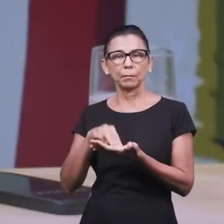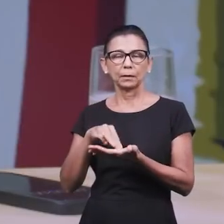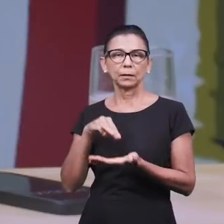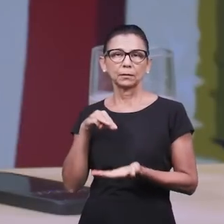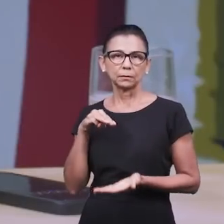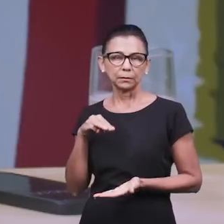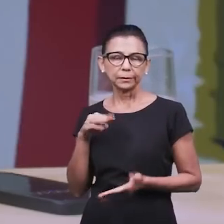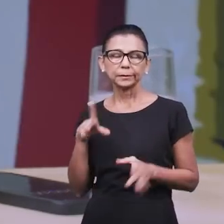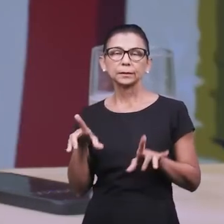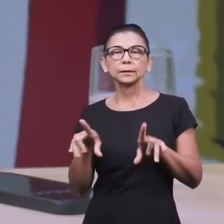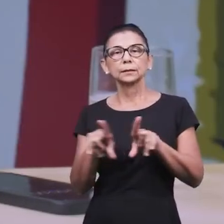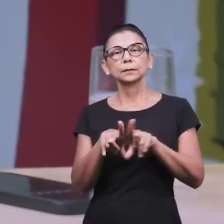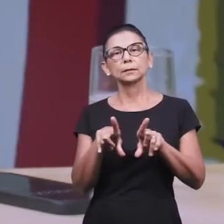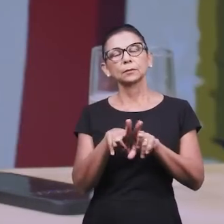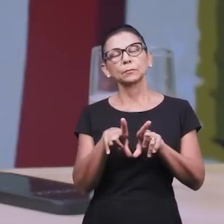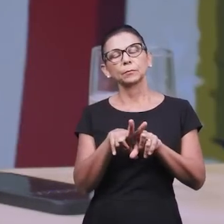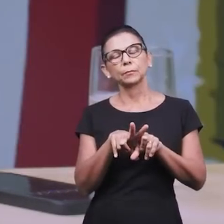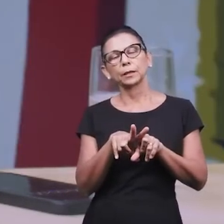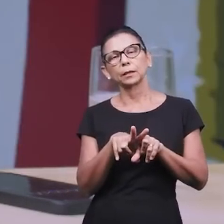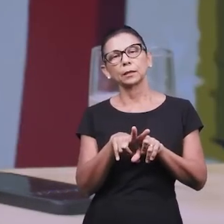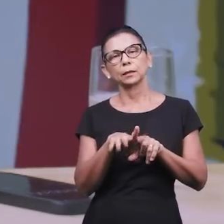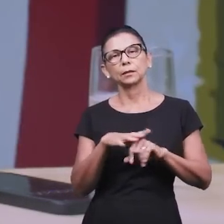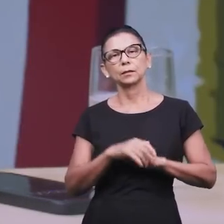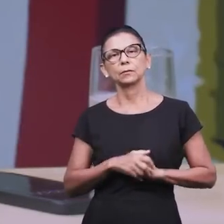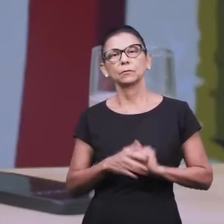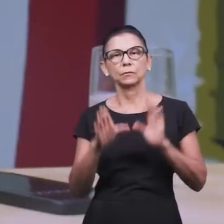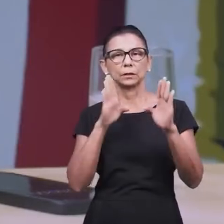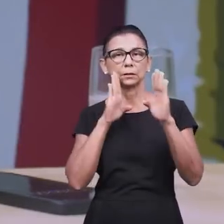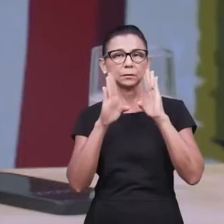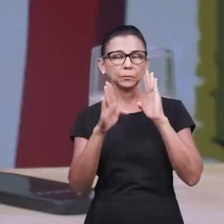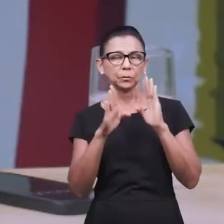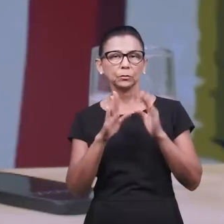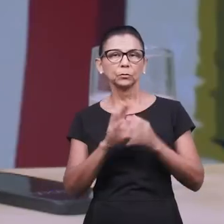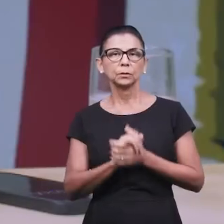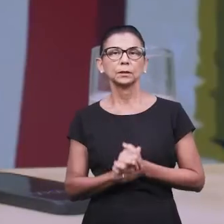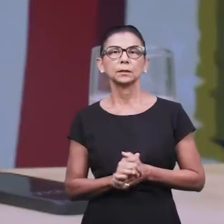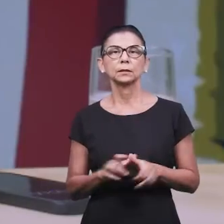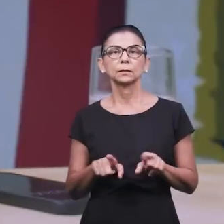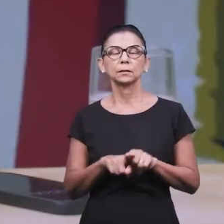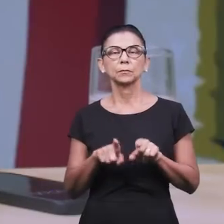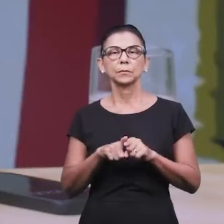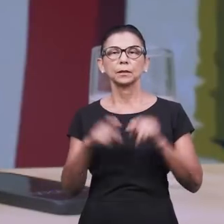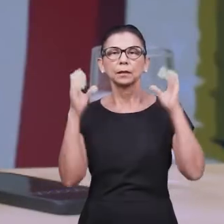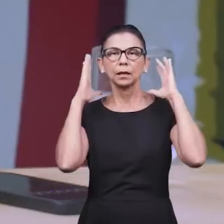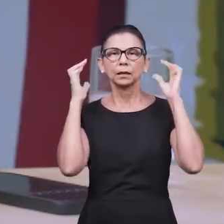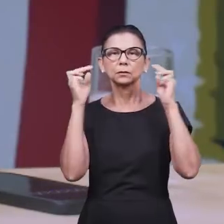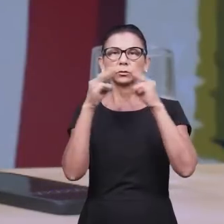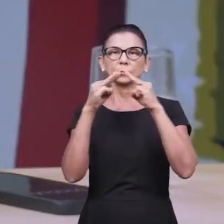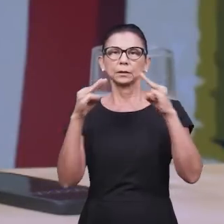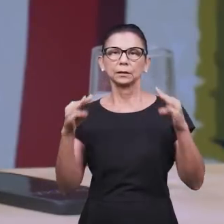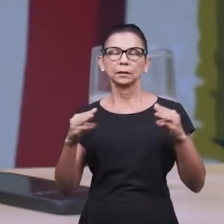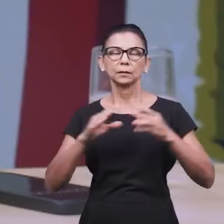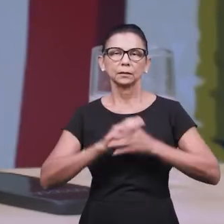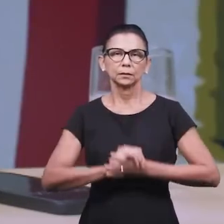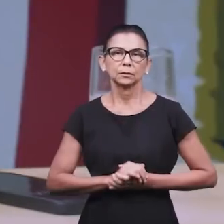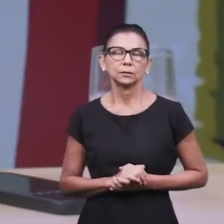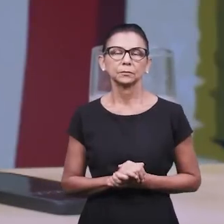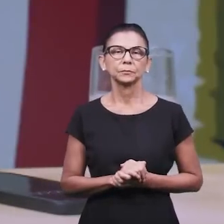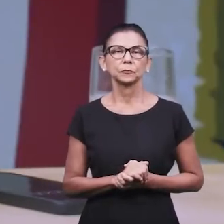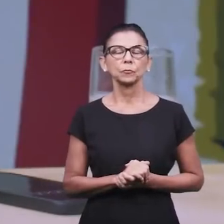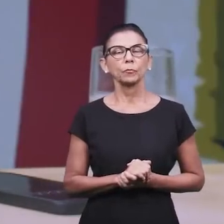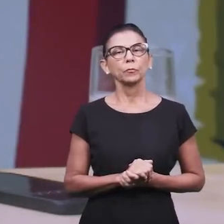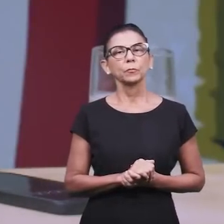também através do canal, do perfil do Facebook da Rádio Manaim. Eu saúdo vocês que nos assistem